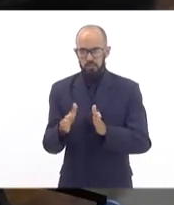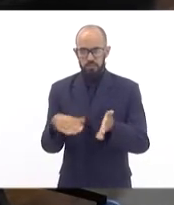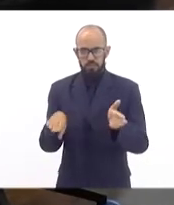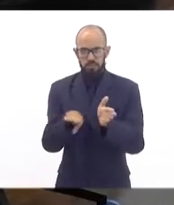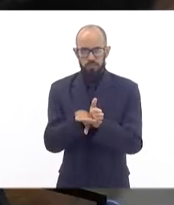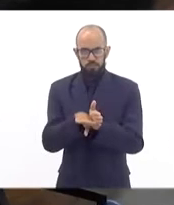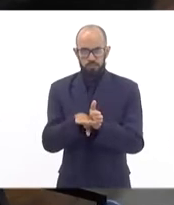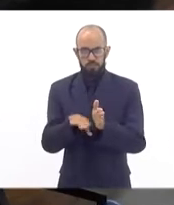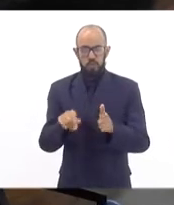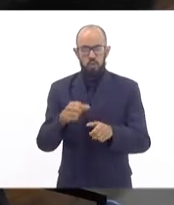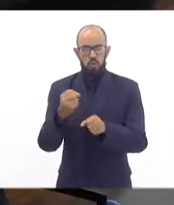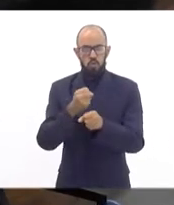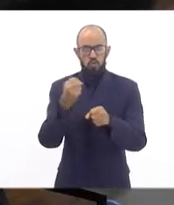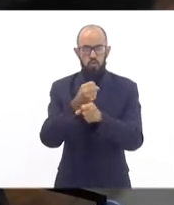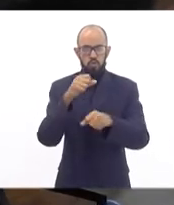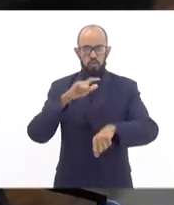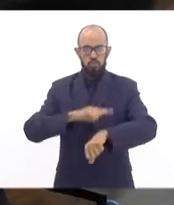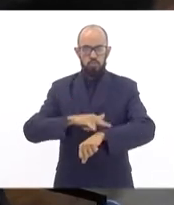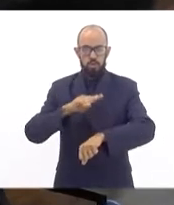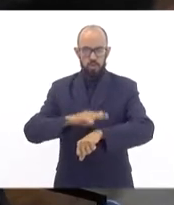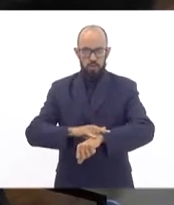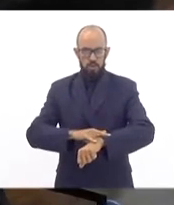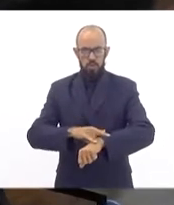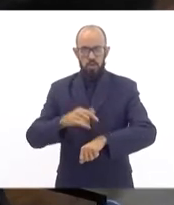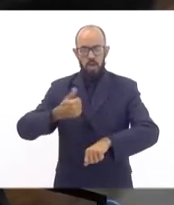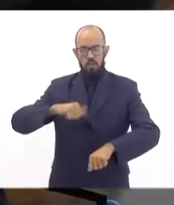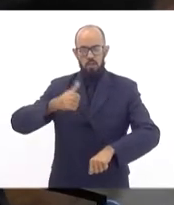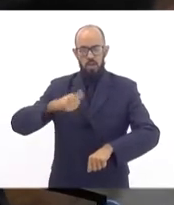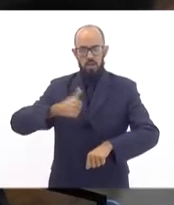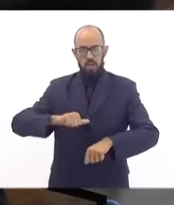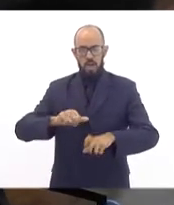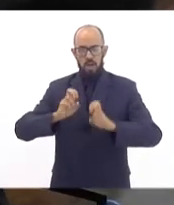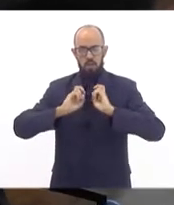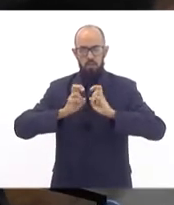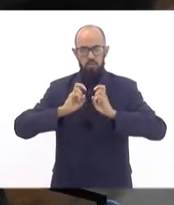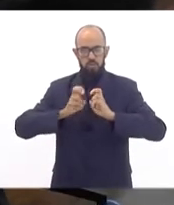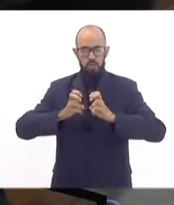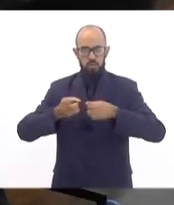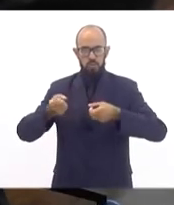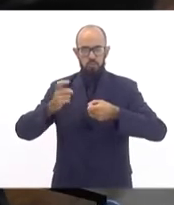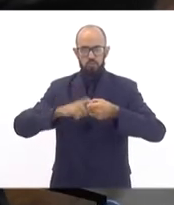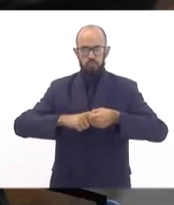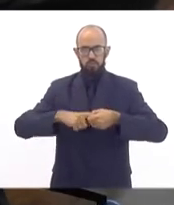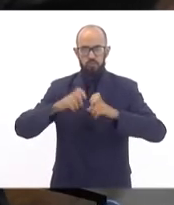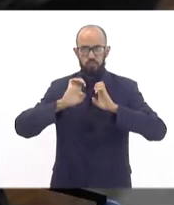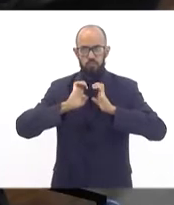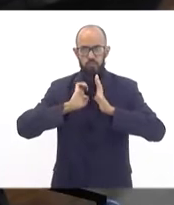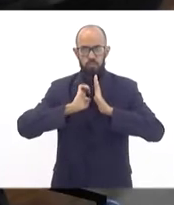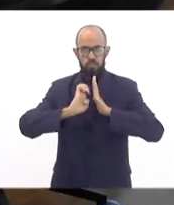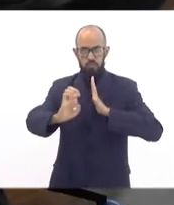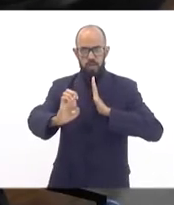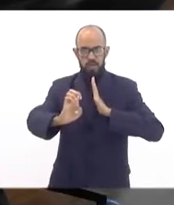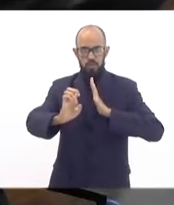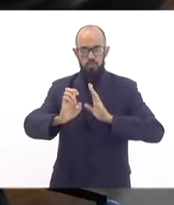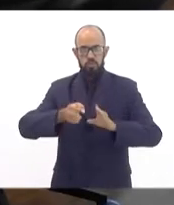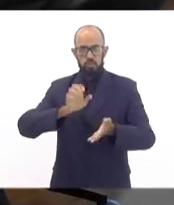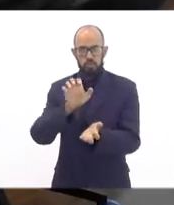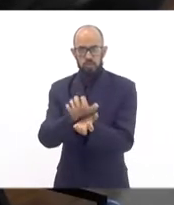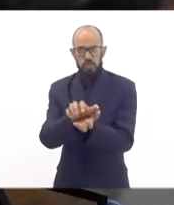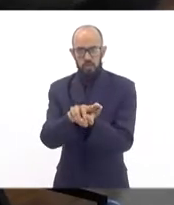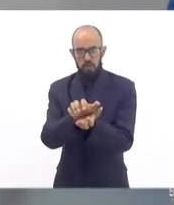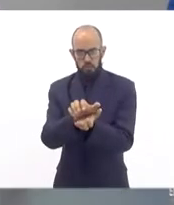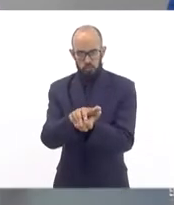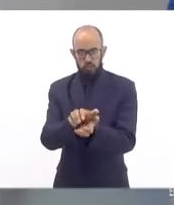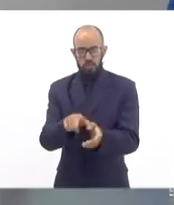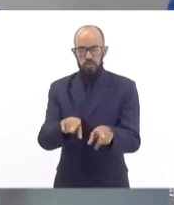construção de banheiros, analisar as condições dos trens, estações, retorno do ramal Expresso Santa Cruz, Central do Brasil, bem